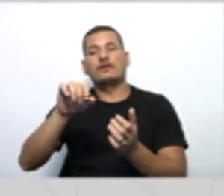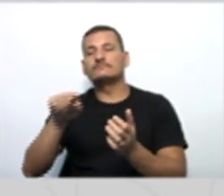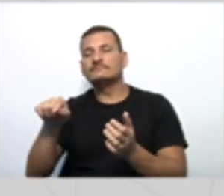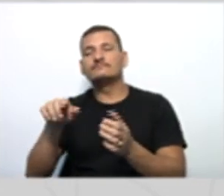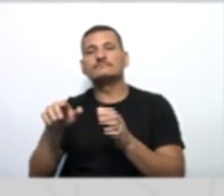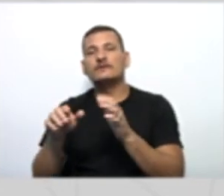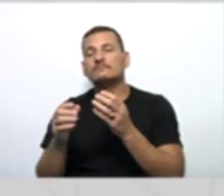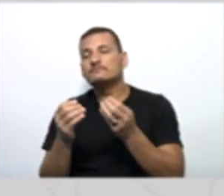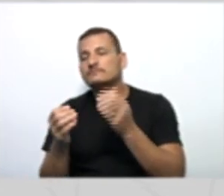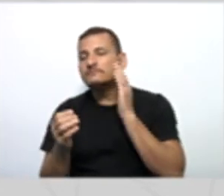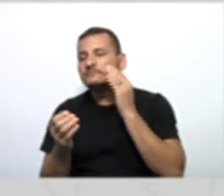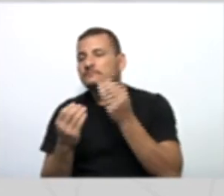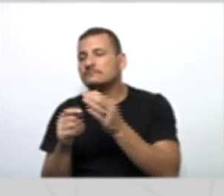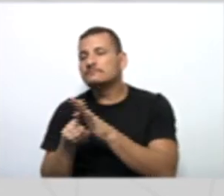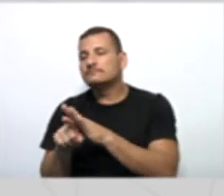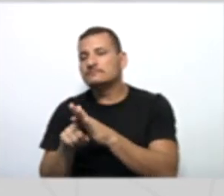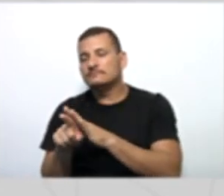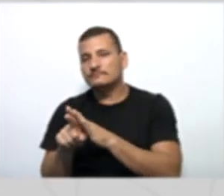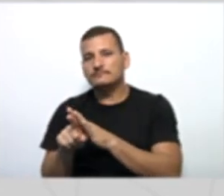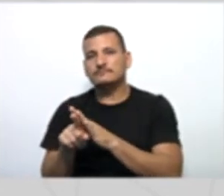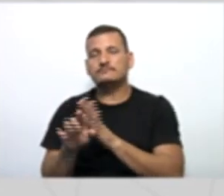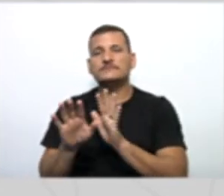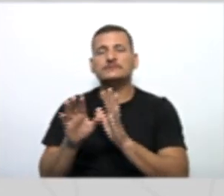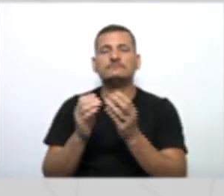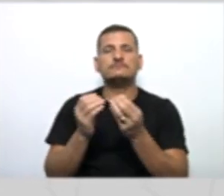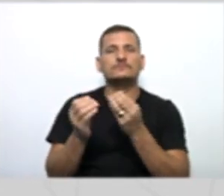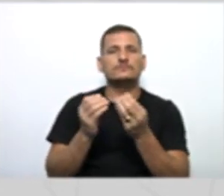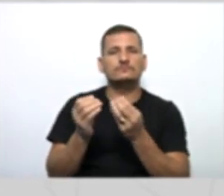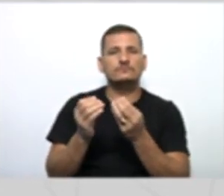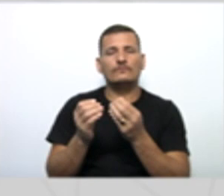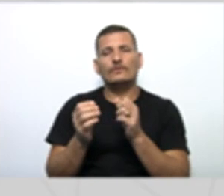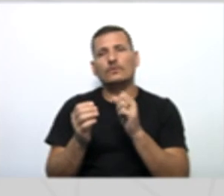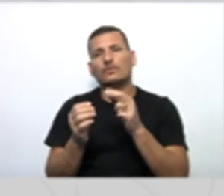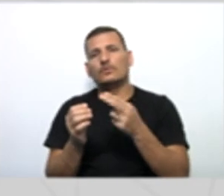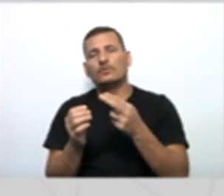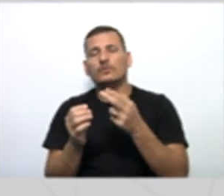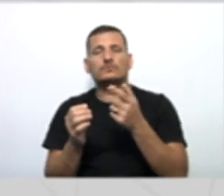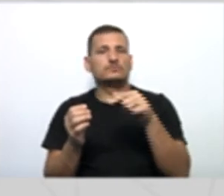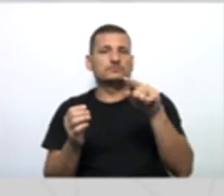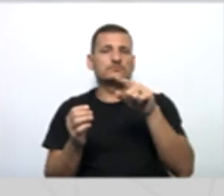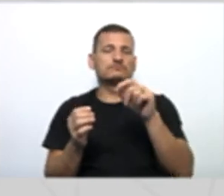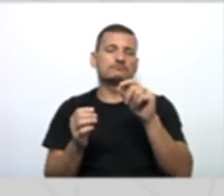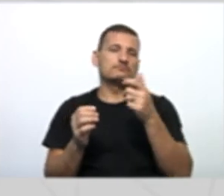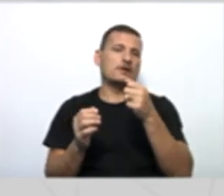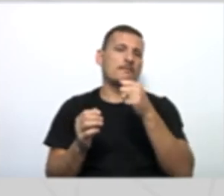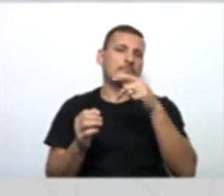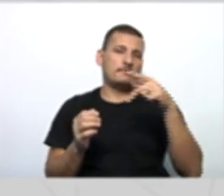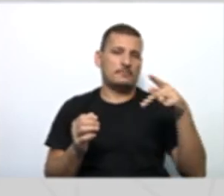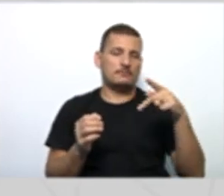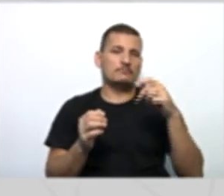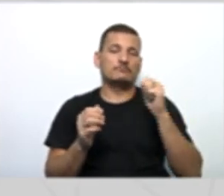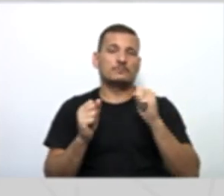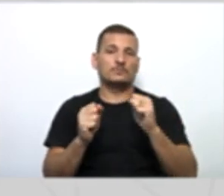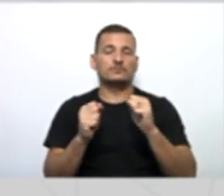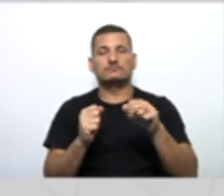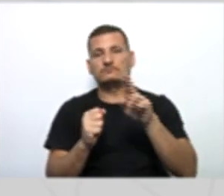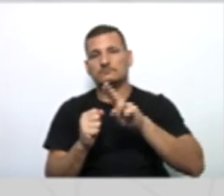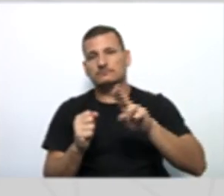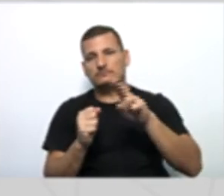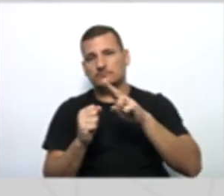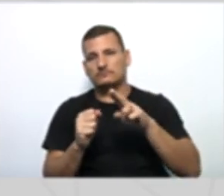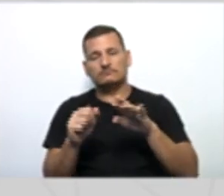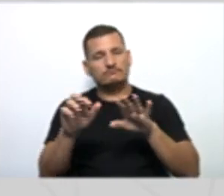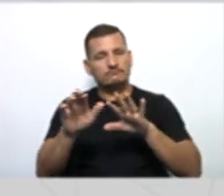comunidade quilombola. Mas caso, como ou que aplicativo eu posso utilizar para